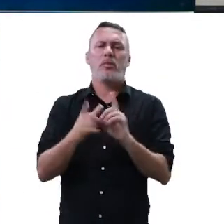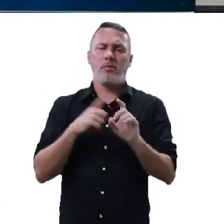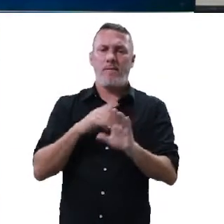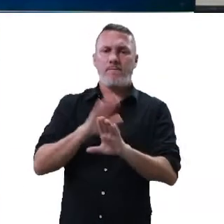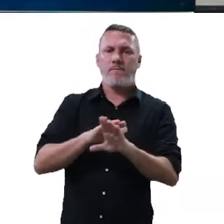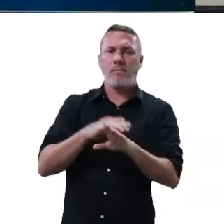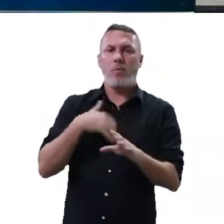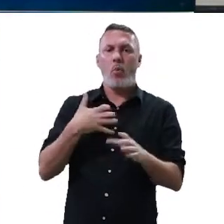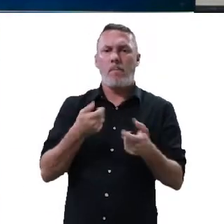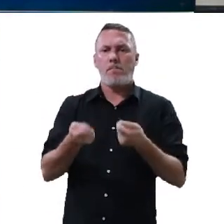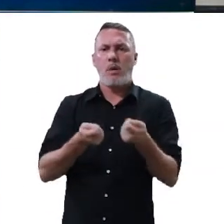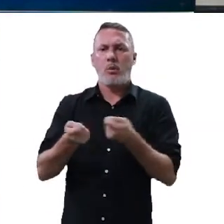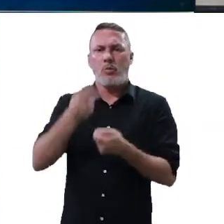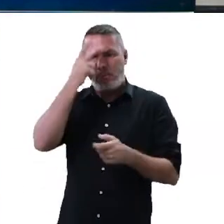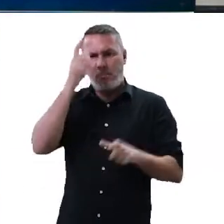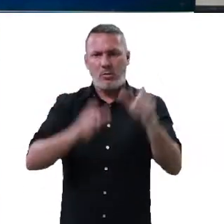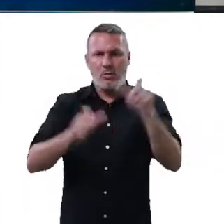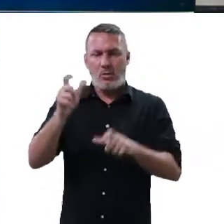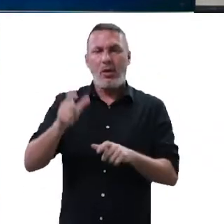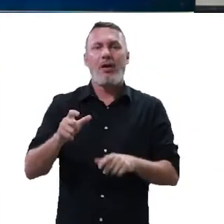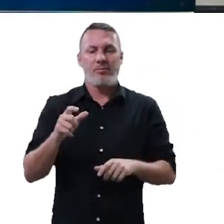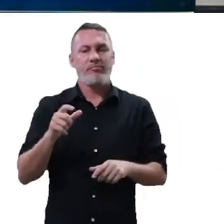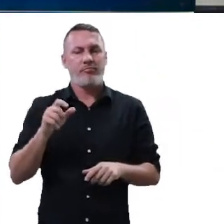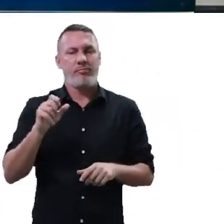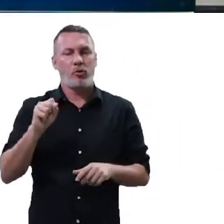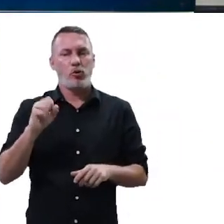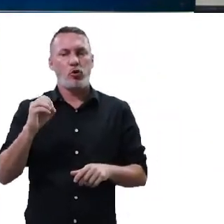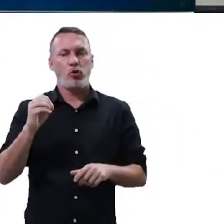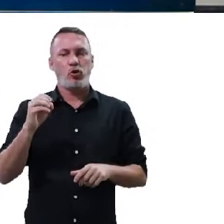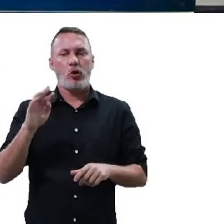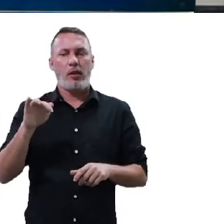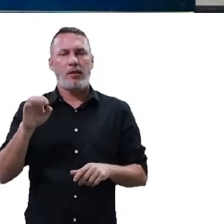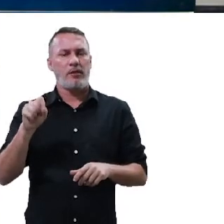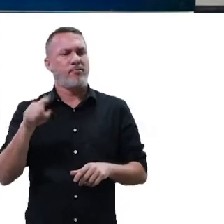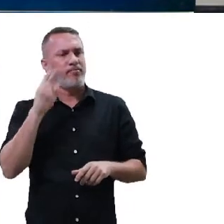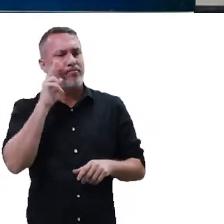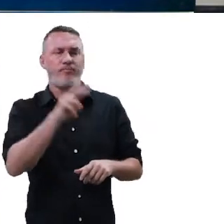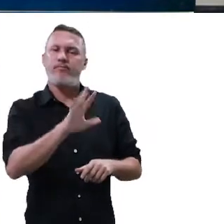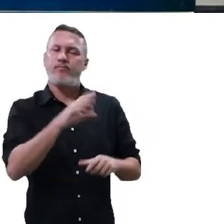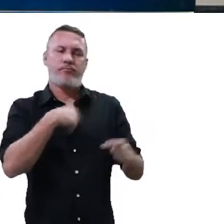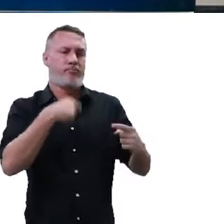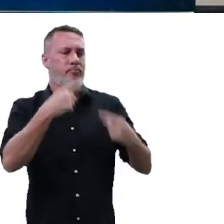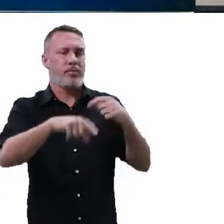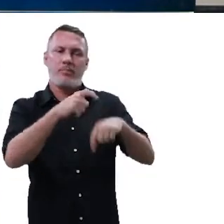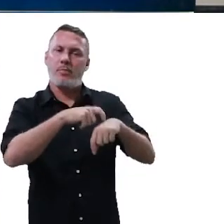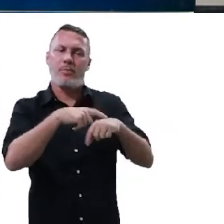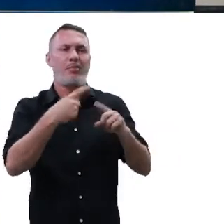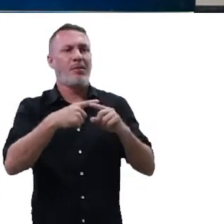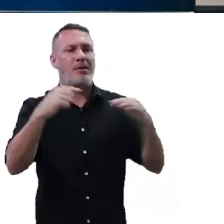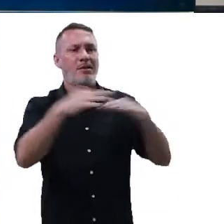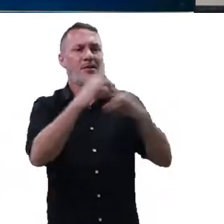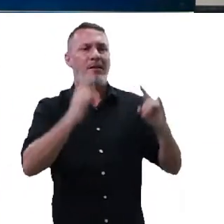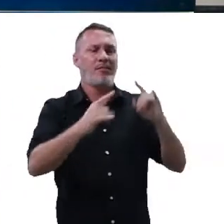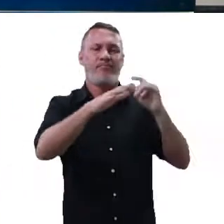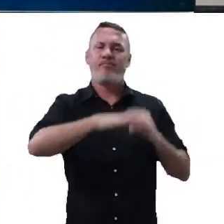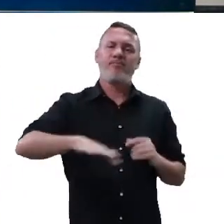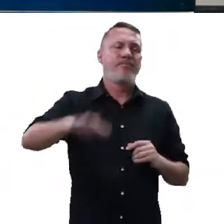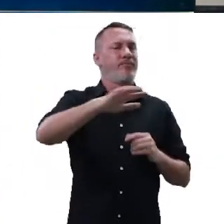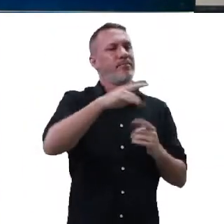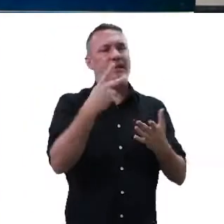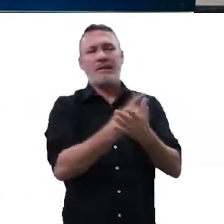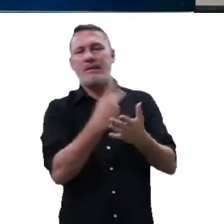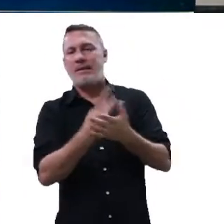as pessoas. E era isso que Sócrates começou a identificar nesse momento em que a vida urbana